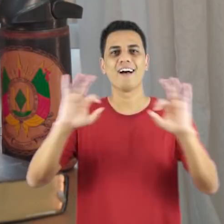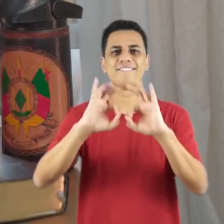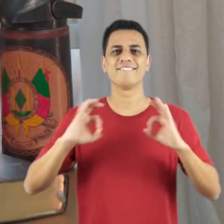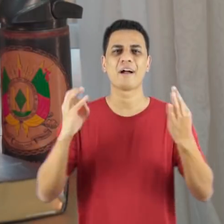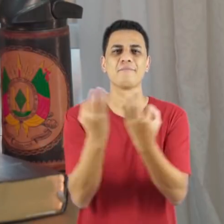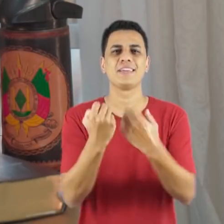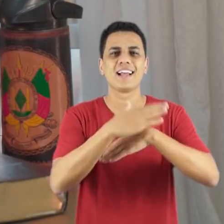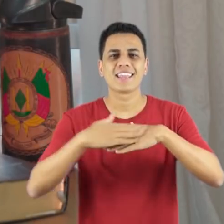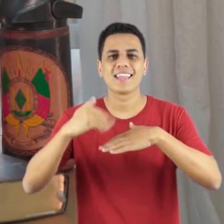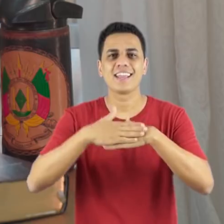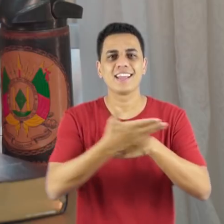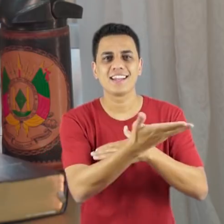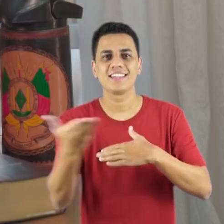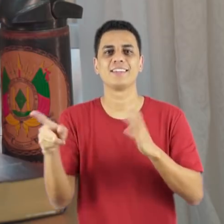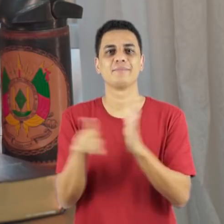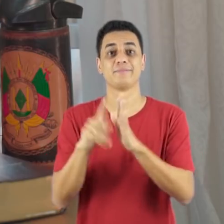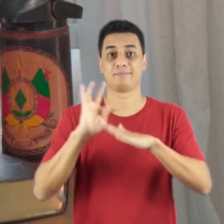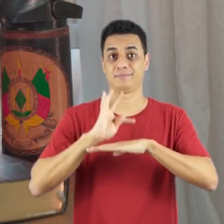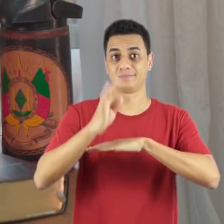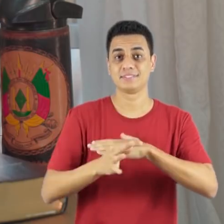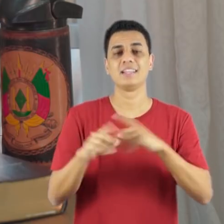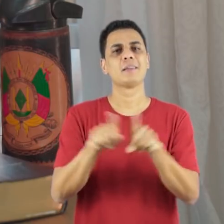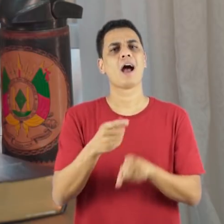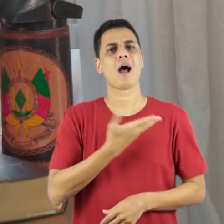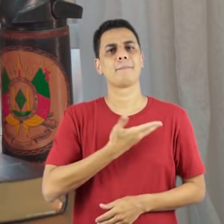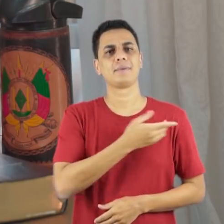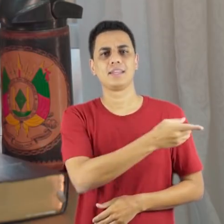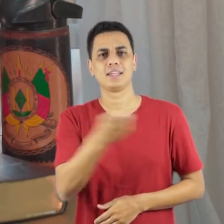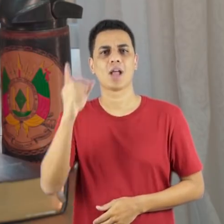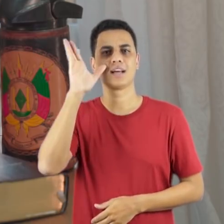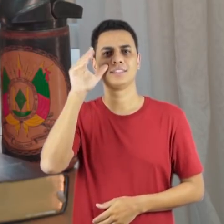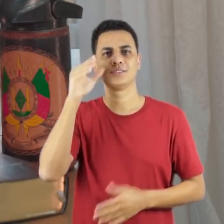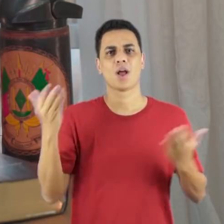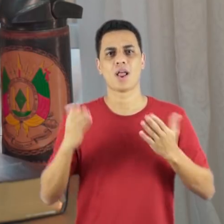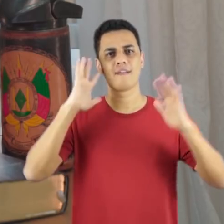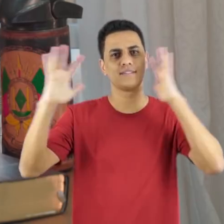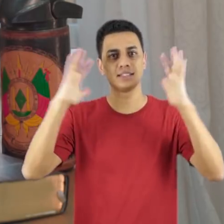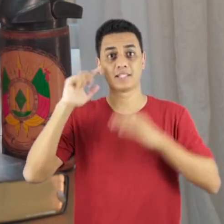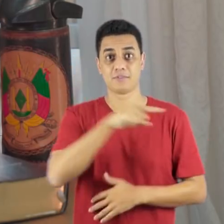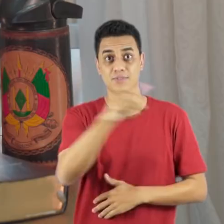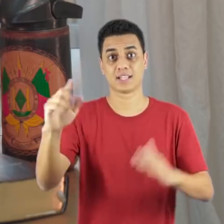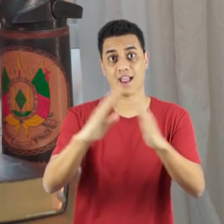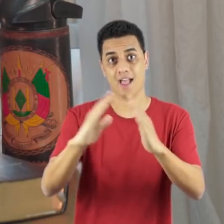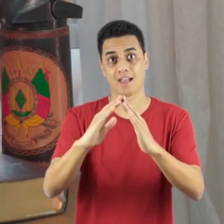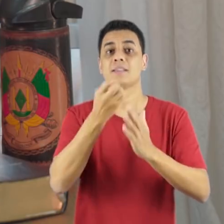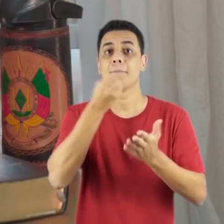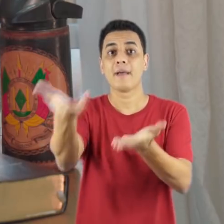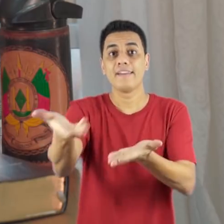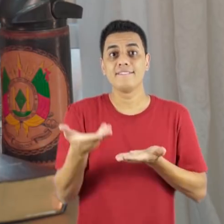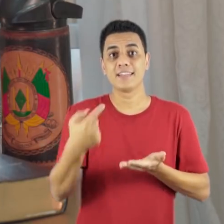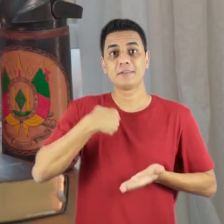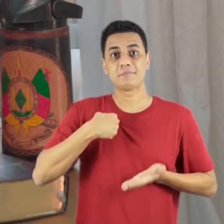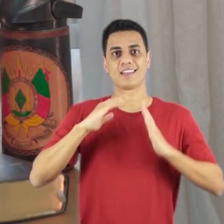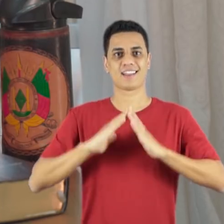querida família Montserrat e amigos que estão conosco em mais uma reflexão em casa. É uma alegria receber vocês hoje aqui na nossa